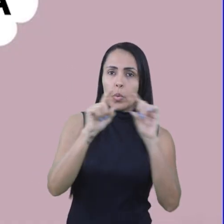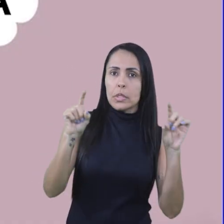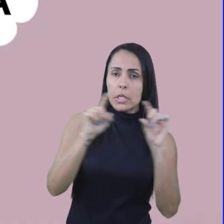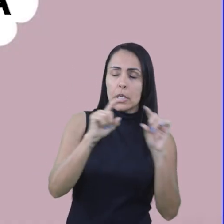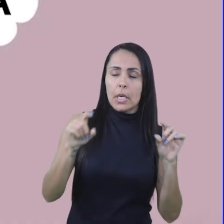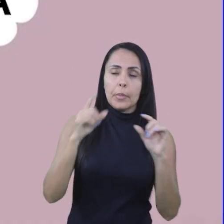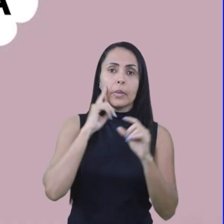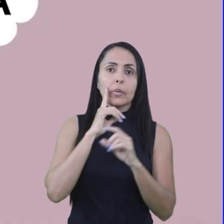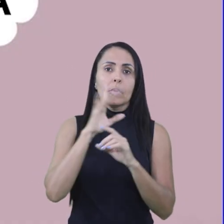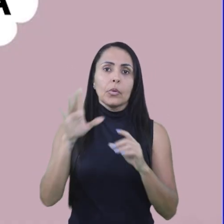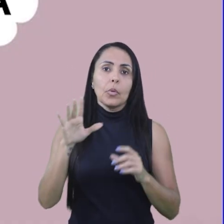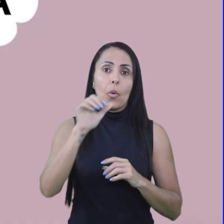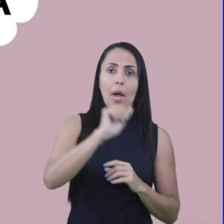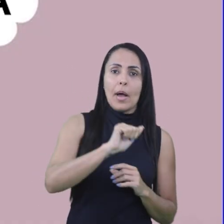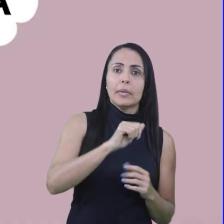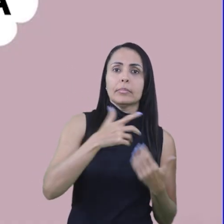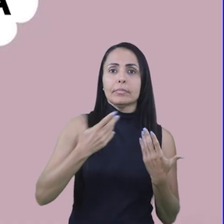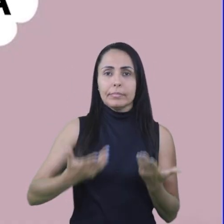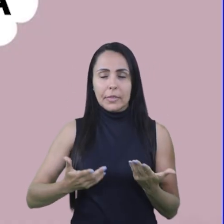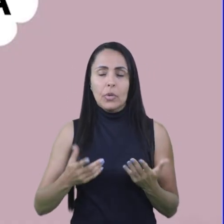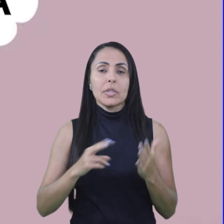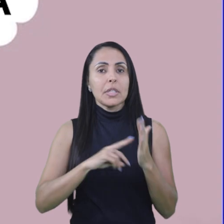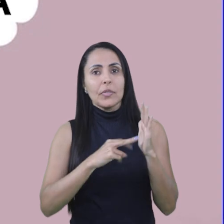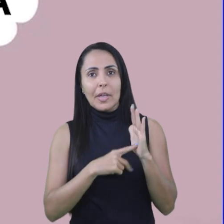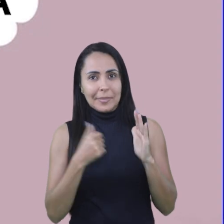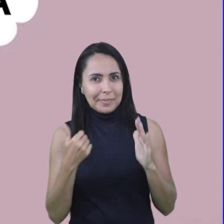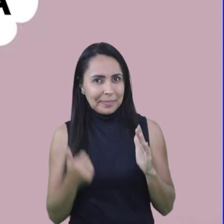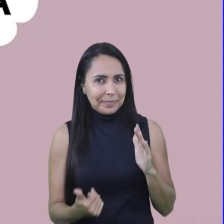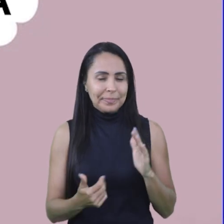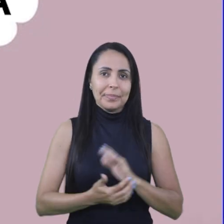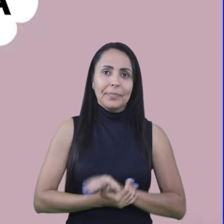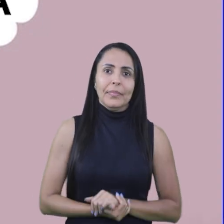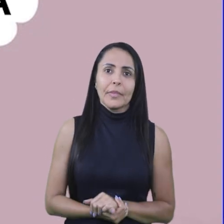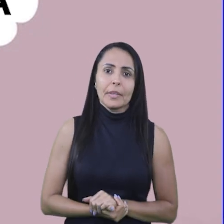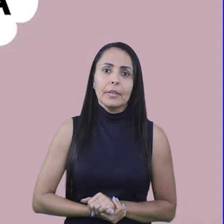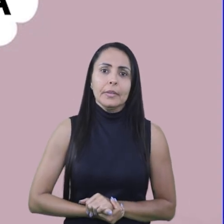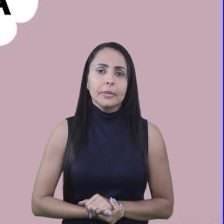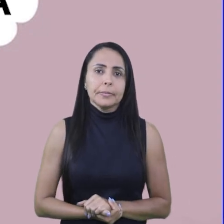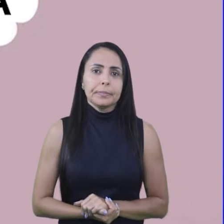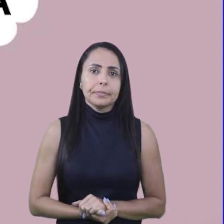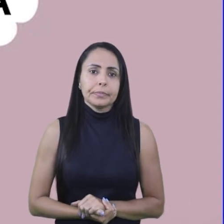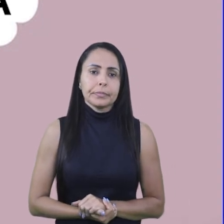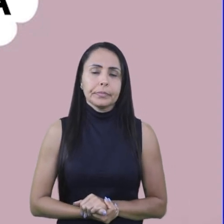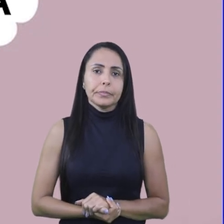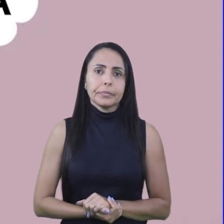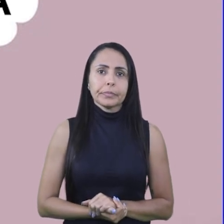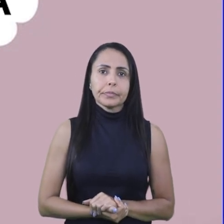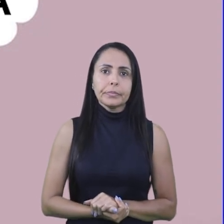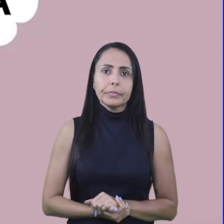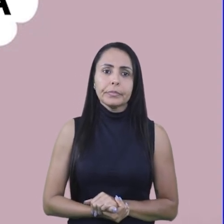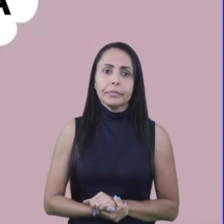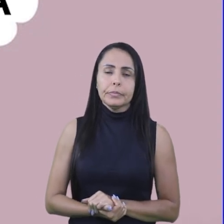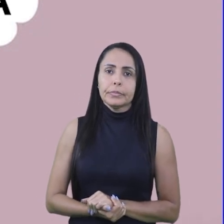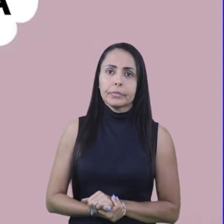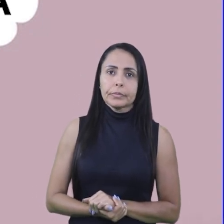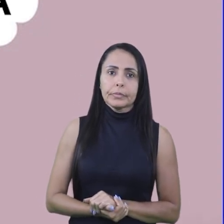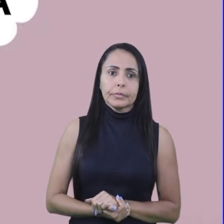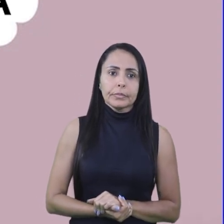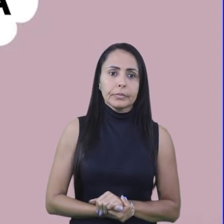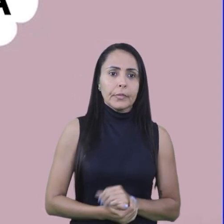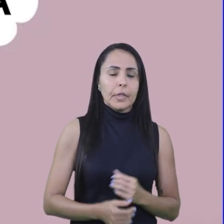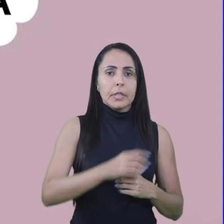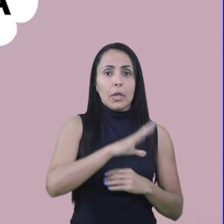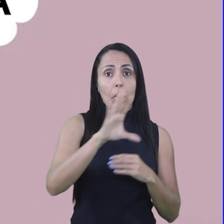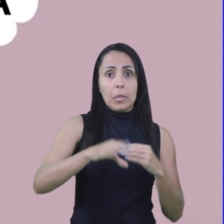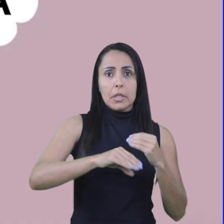duplo A, digamos assim, no significado, tá? E não o CIPA com 2 As no final, tá? Essa comissão,